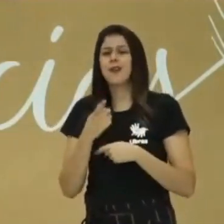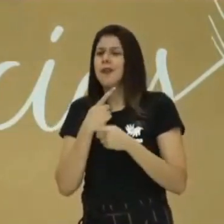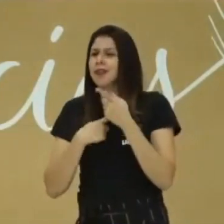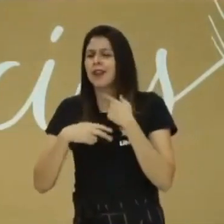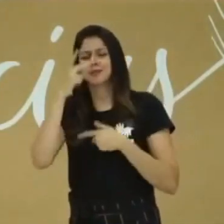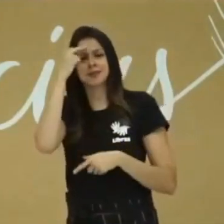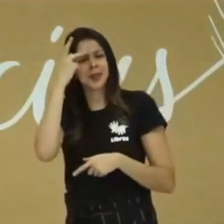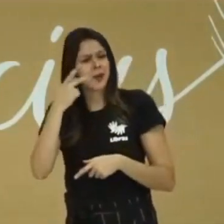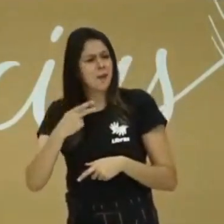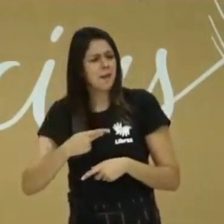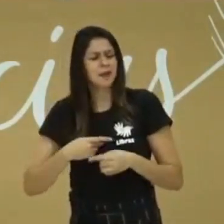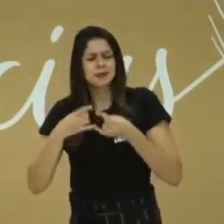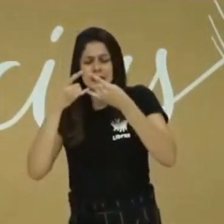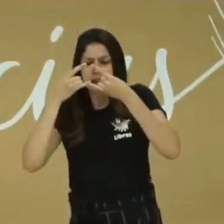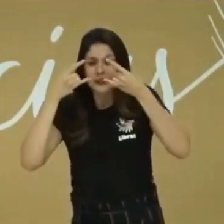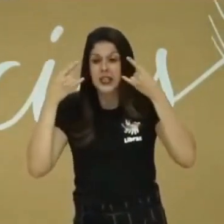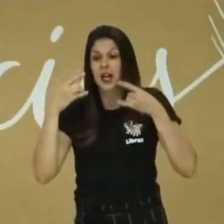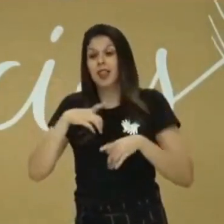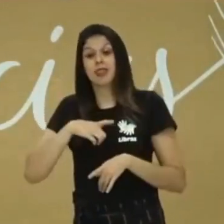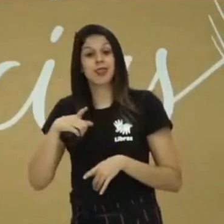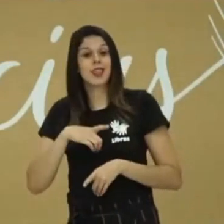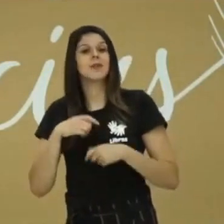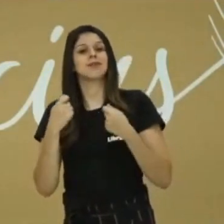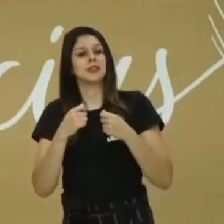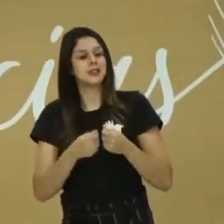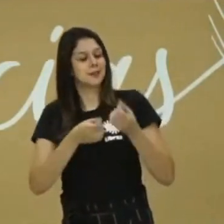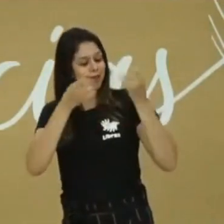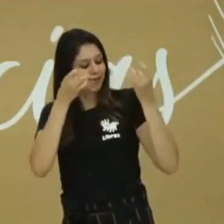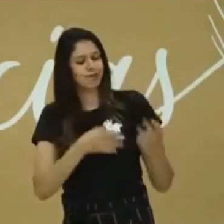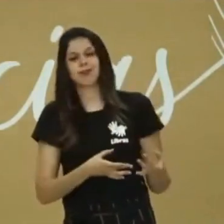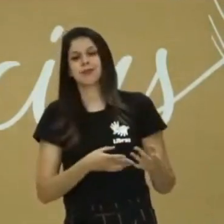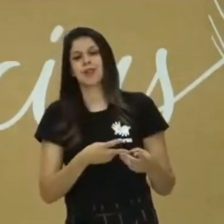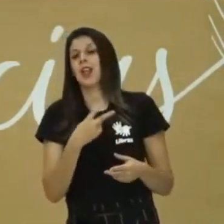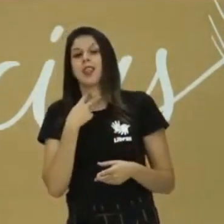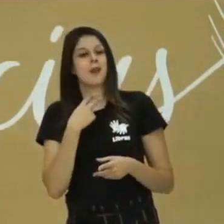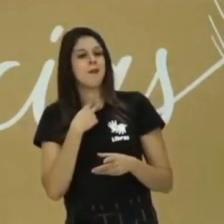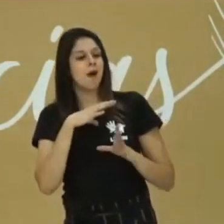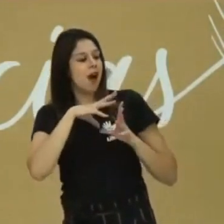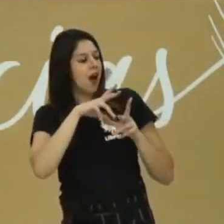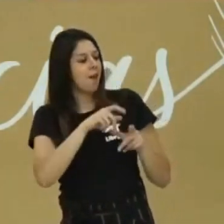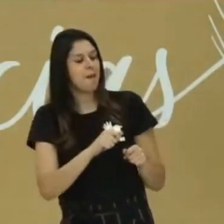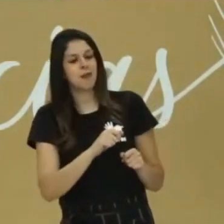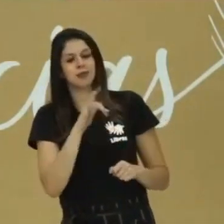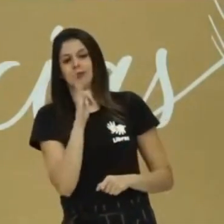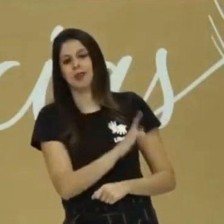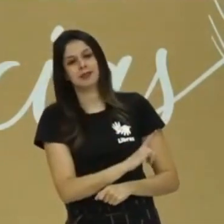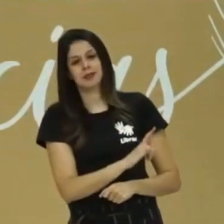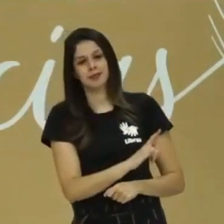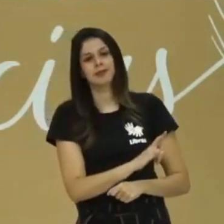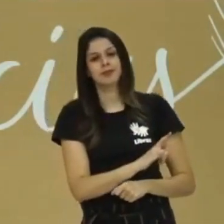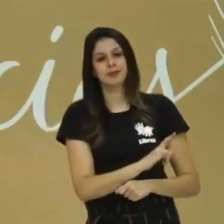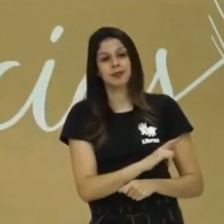da soberba que existe relacionado a este mundo não ameis o mundo nem as coisas que há no